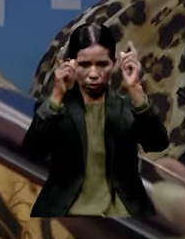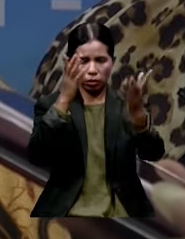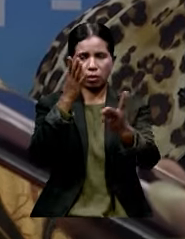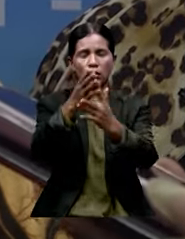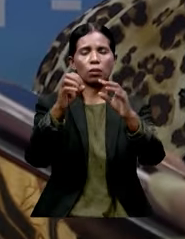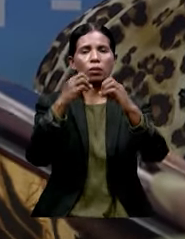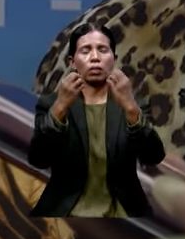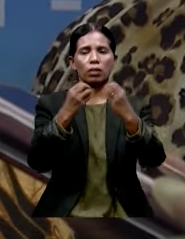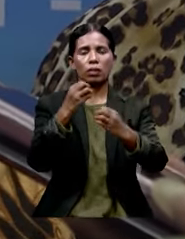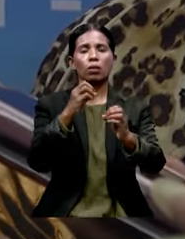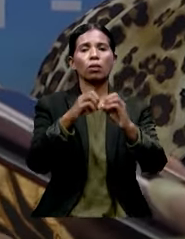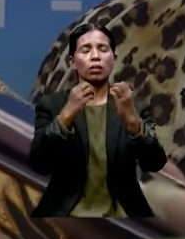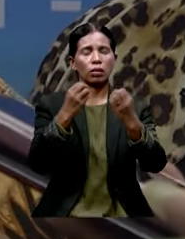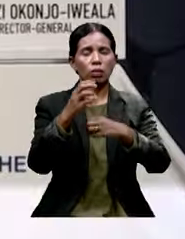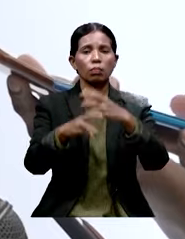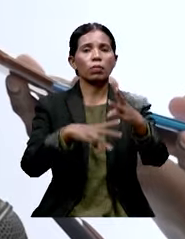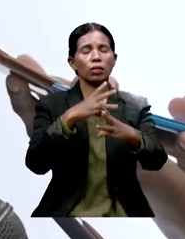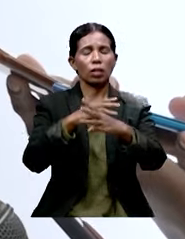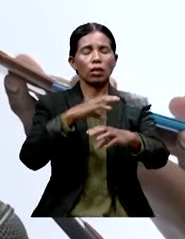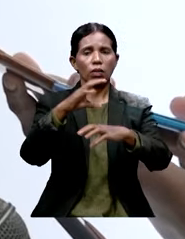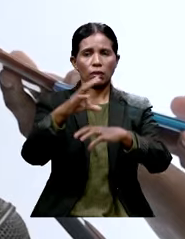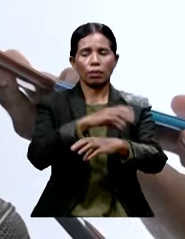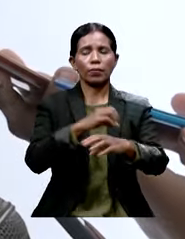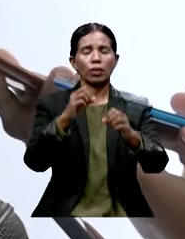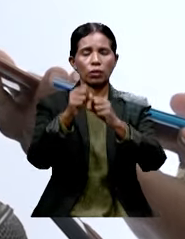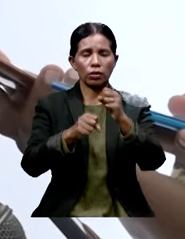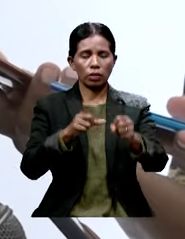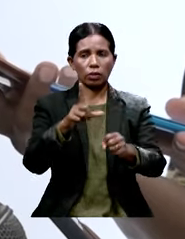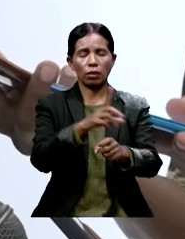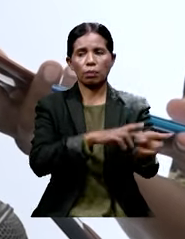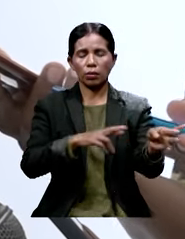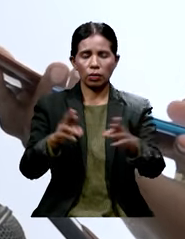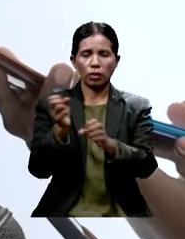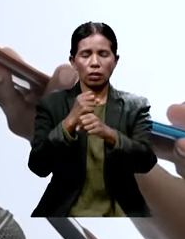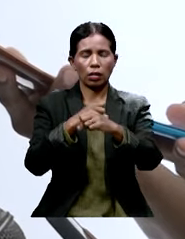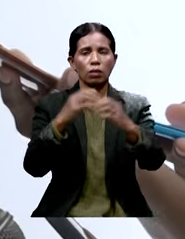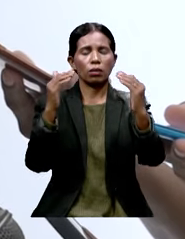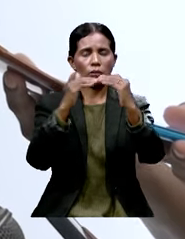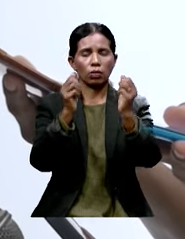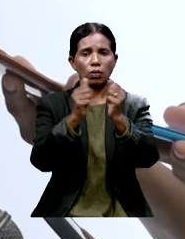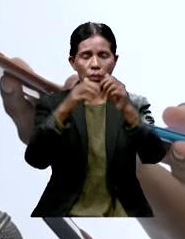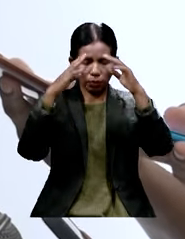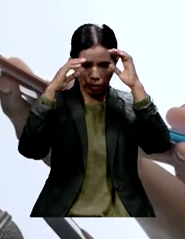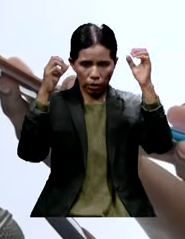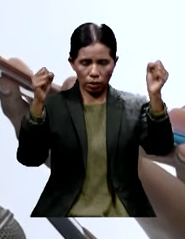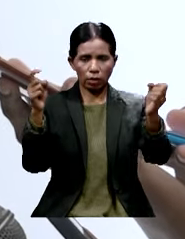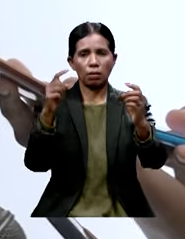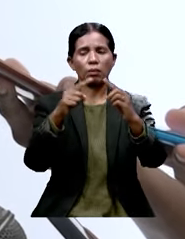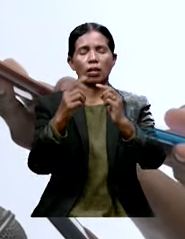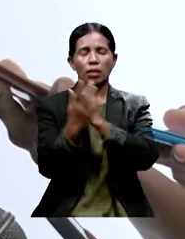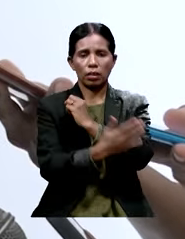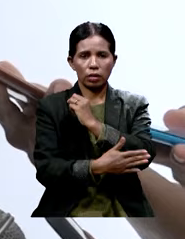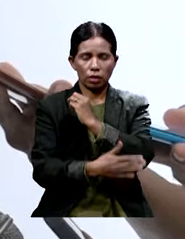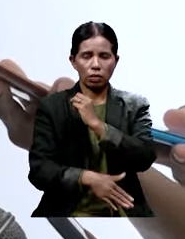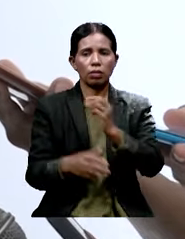Organisasi Mundial Komersio tuir direktur eksekutif hak Sociedade Civil pronto atau halo dialogu no debate ho Presidente Republika ba estado no nasau ni